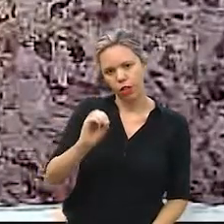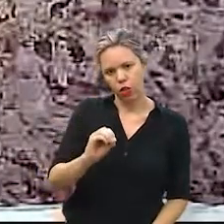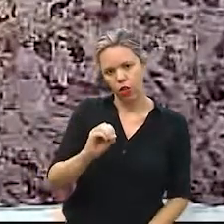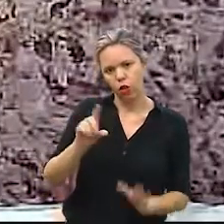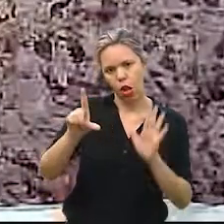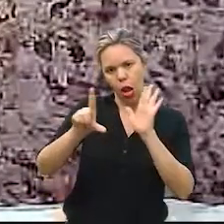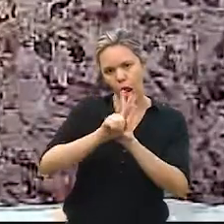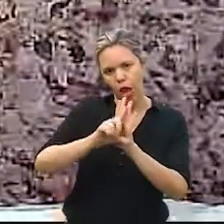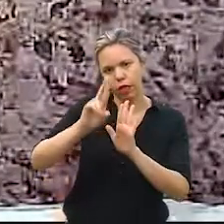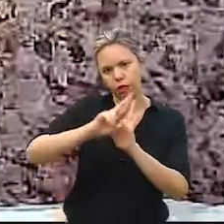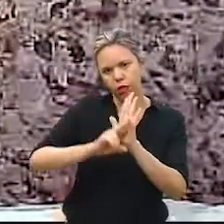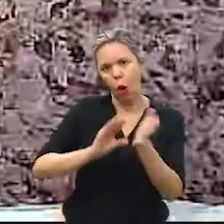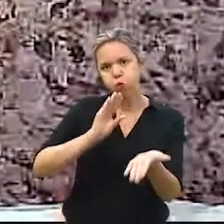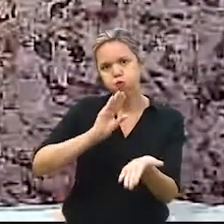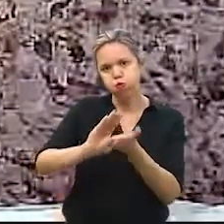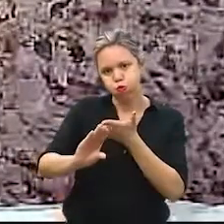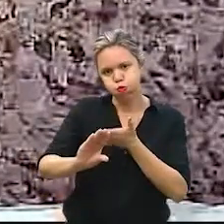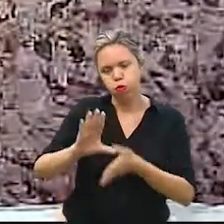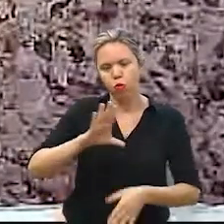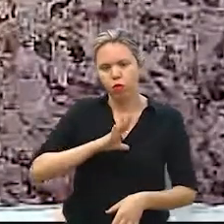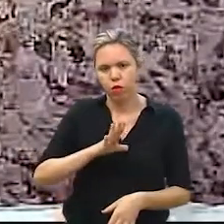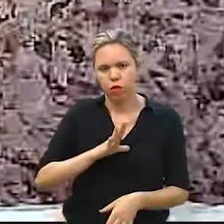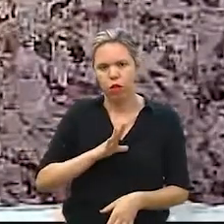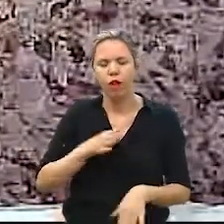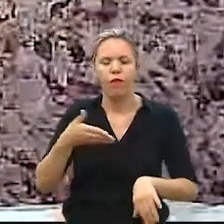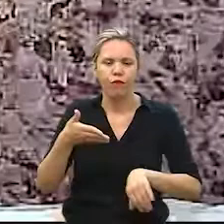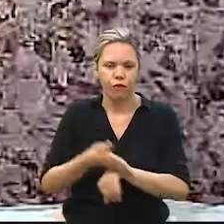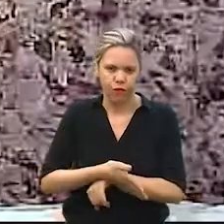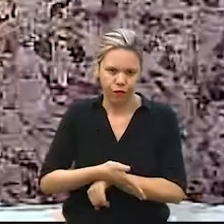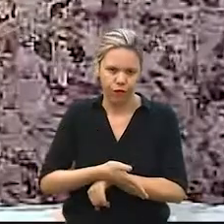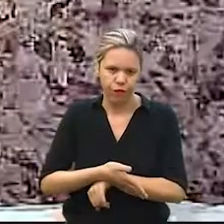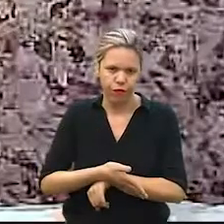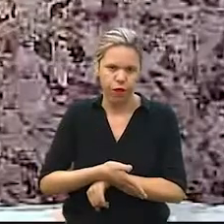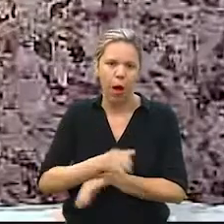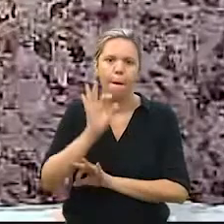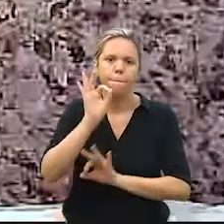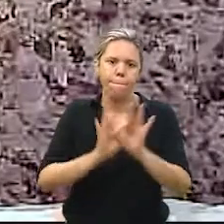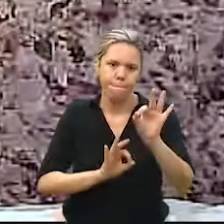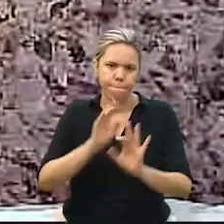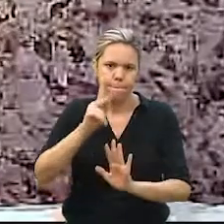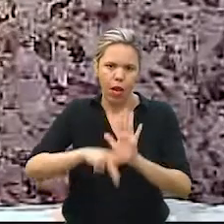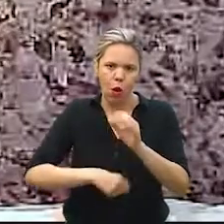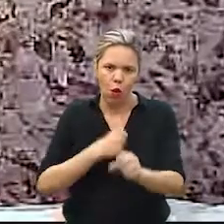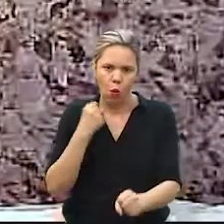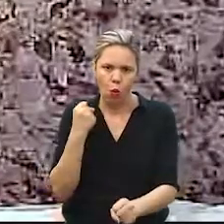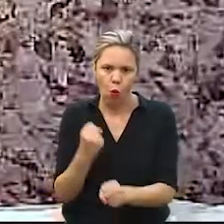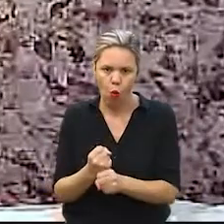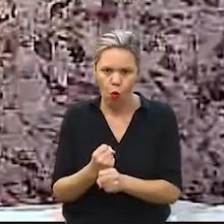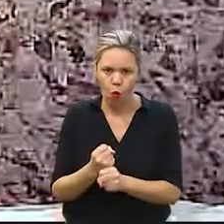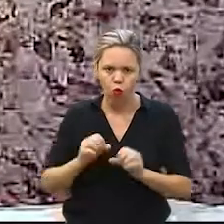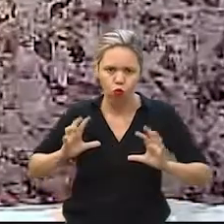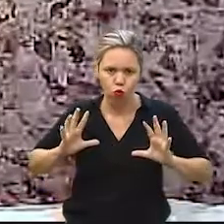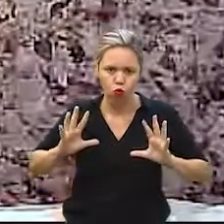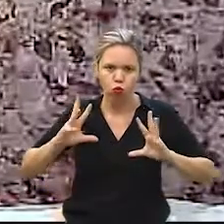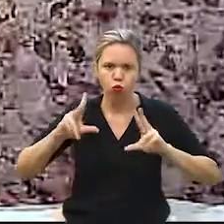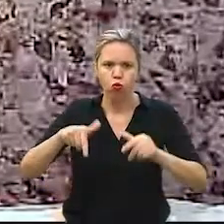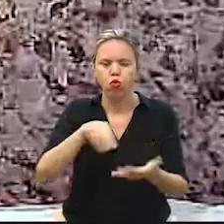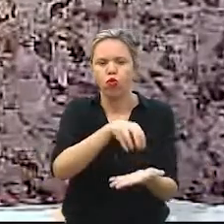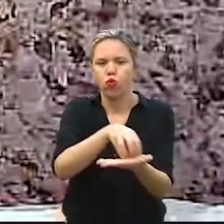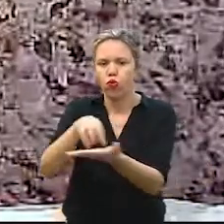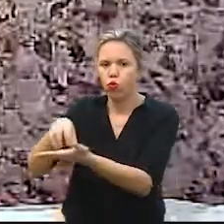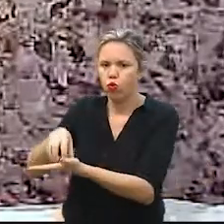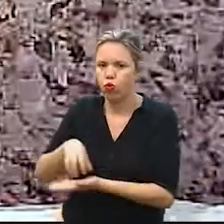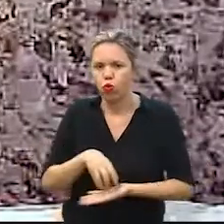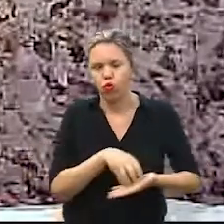de Diretrizes Orçamentárias. Ela faz parte do planejamento anual de todos os órgãos públicos